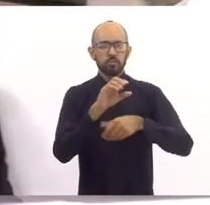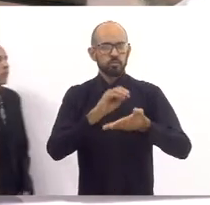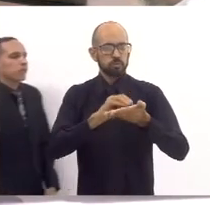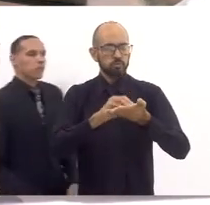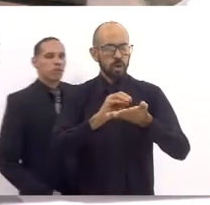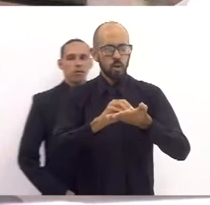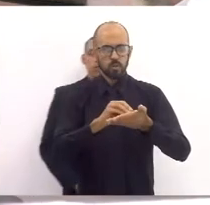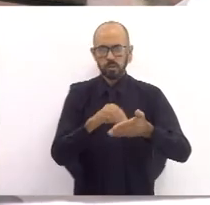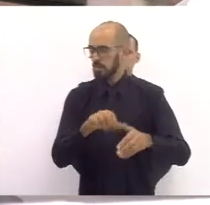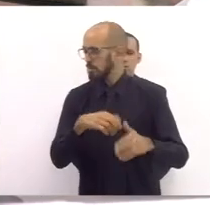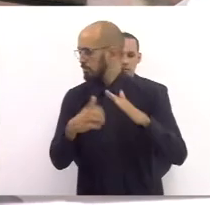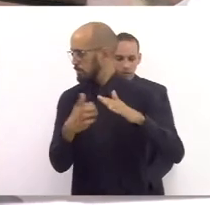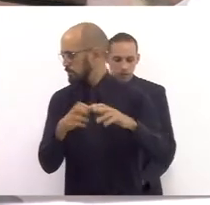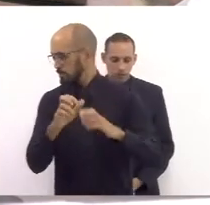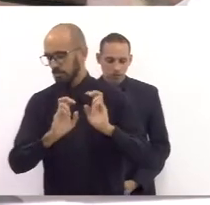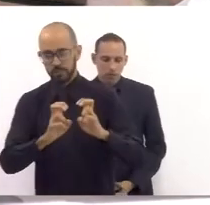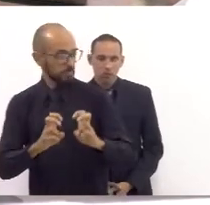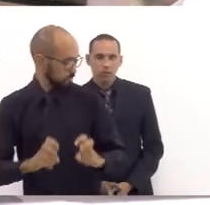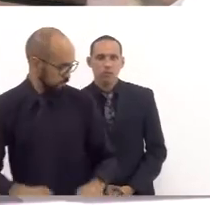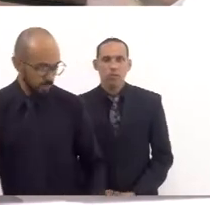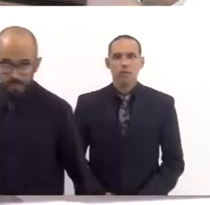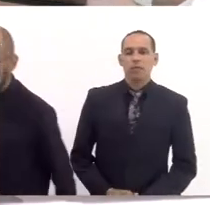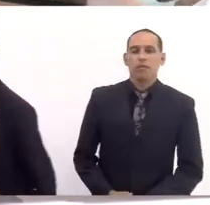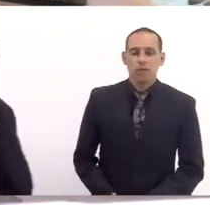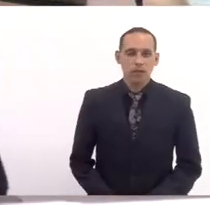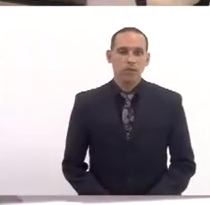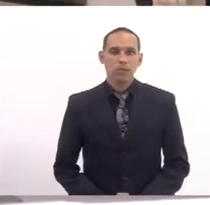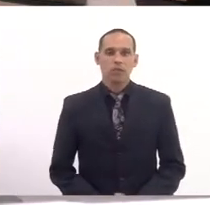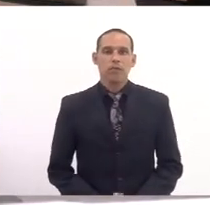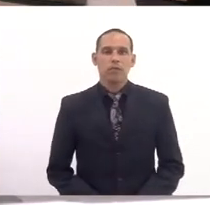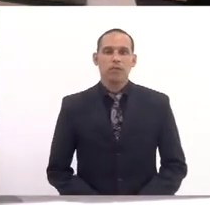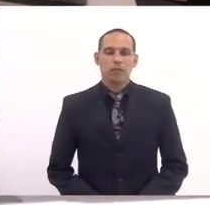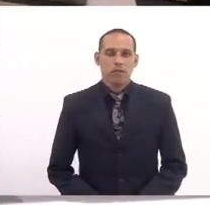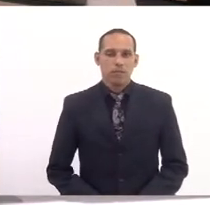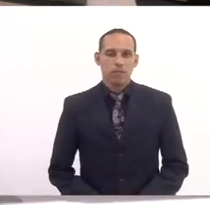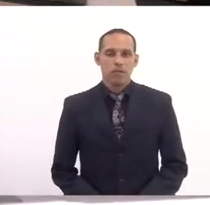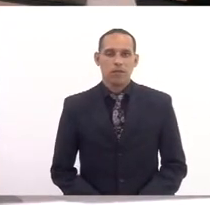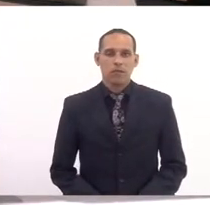delegado, porque, senão a gente não fecha o circuito.